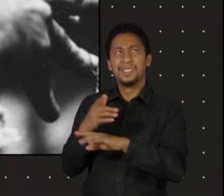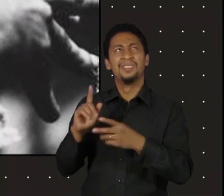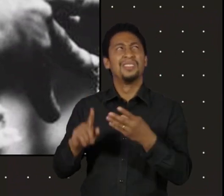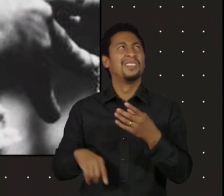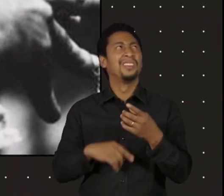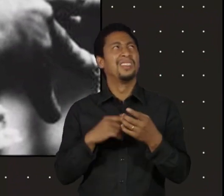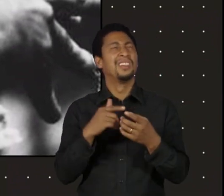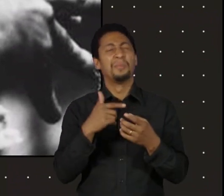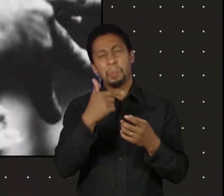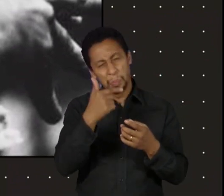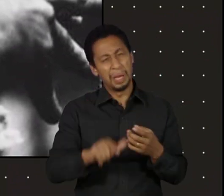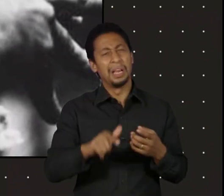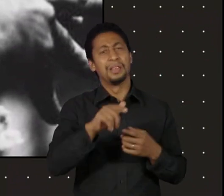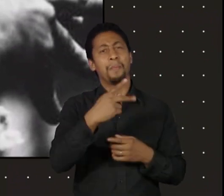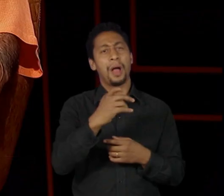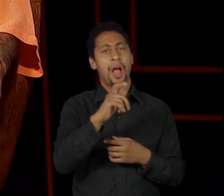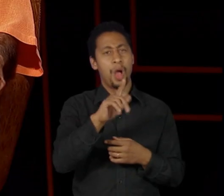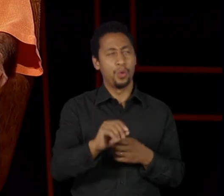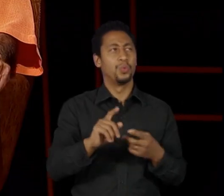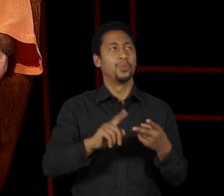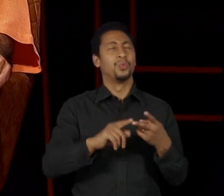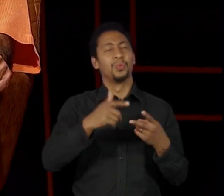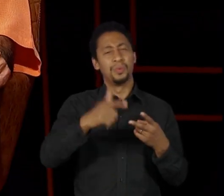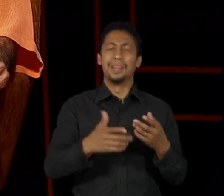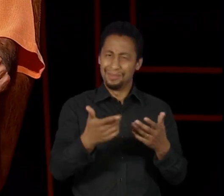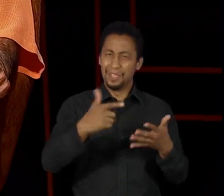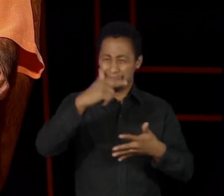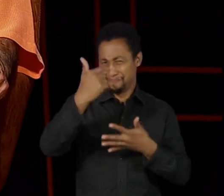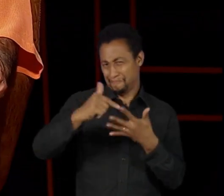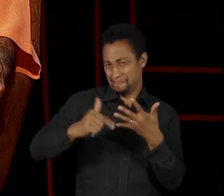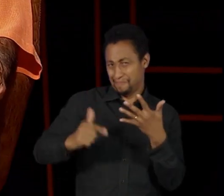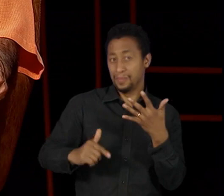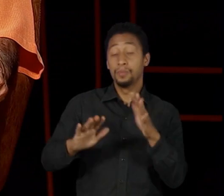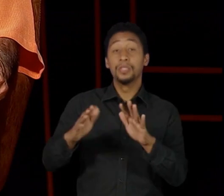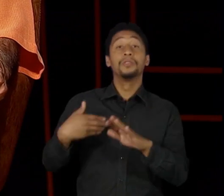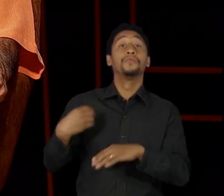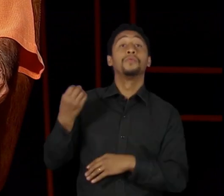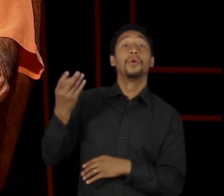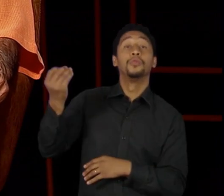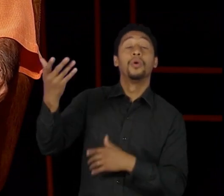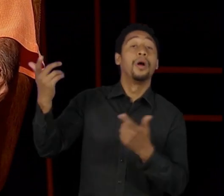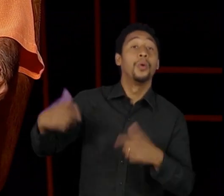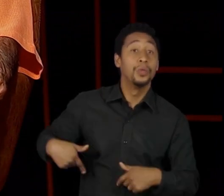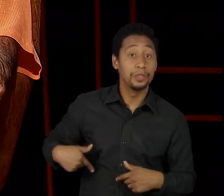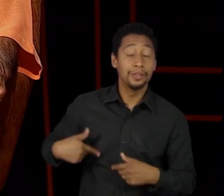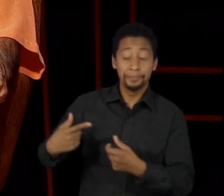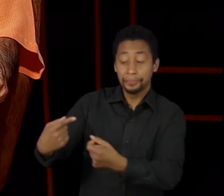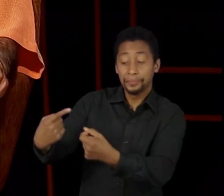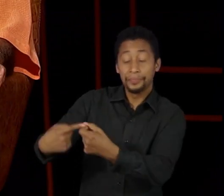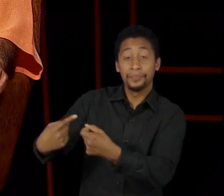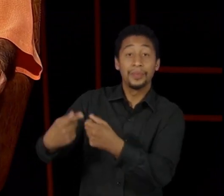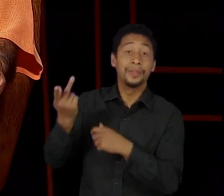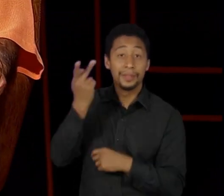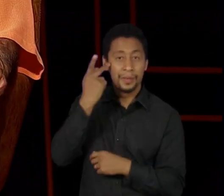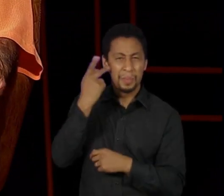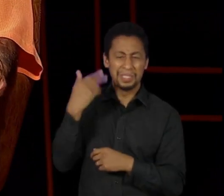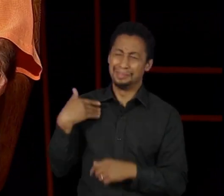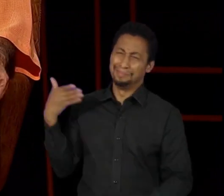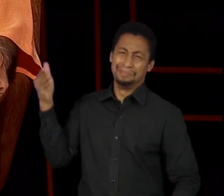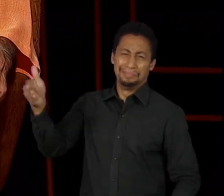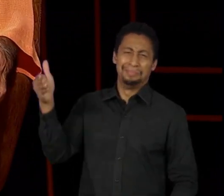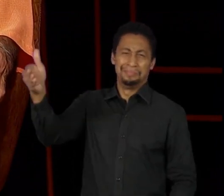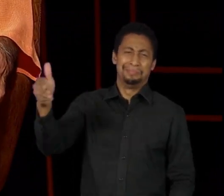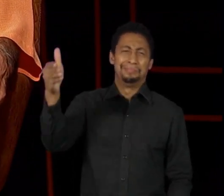Paulo Del, e viajamos pelo interior de São Paulo. Fizemos um monte de cidades, não